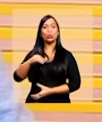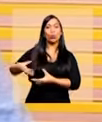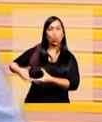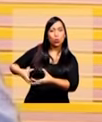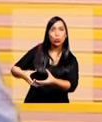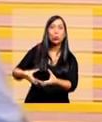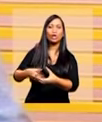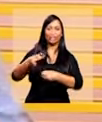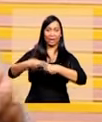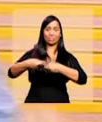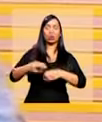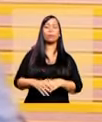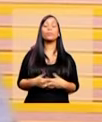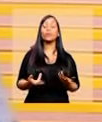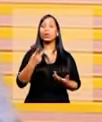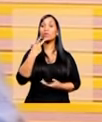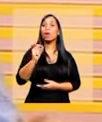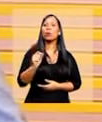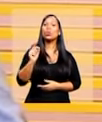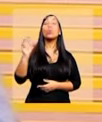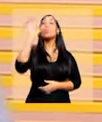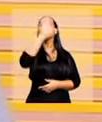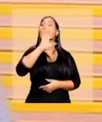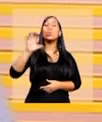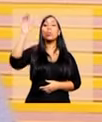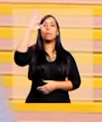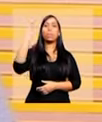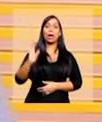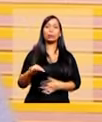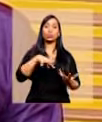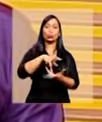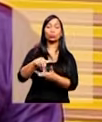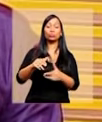esse diferencial na fé do brasileiro com relação a outros países